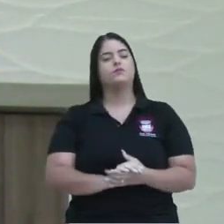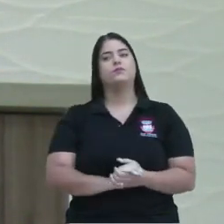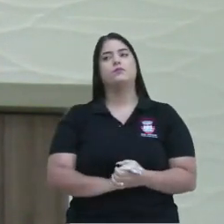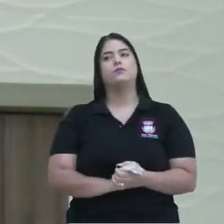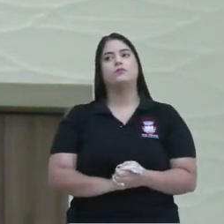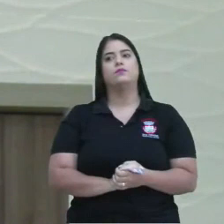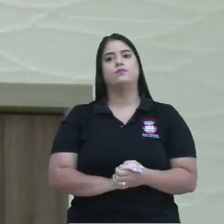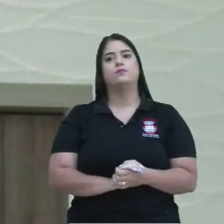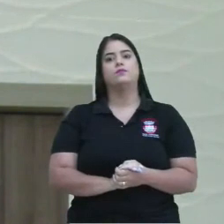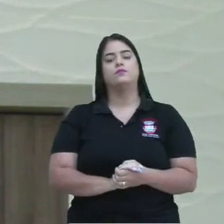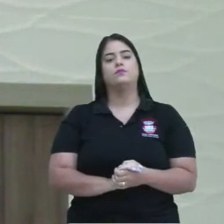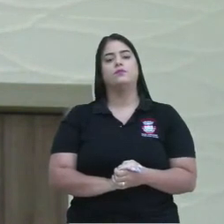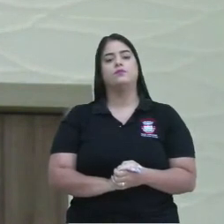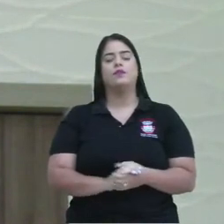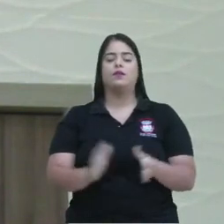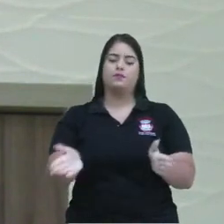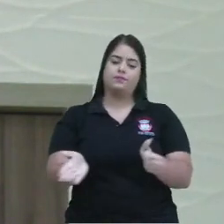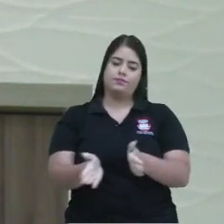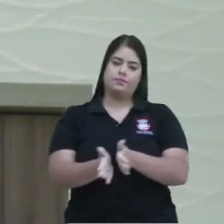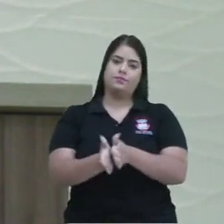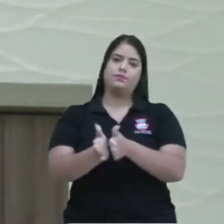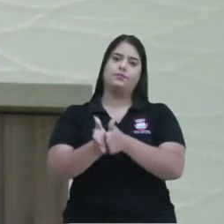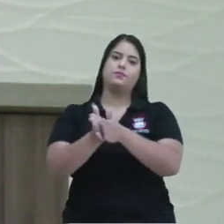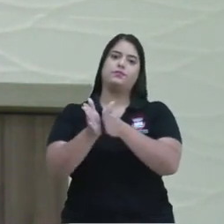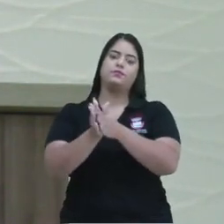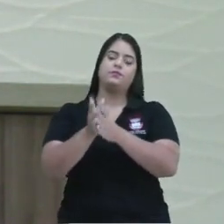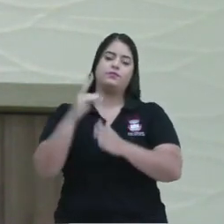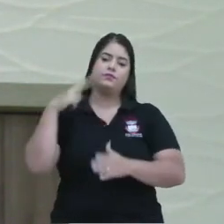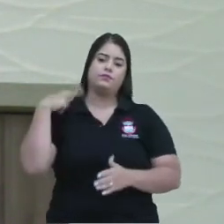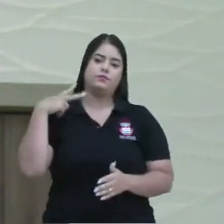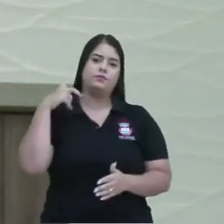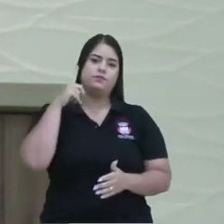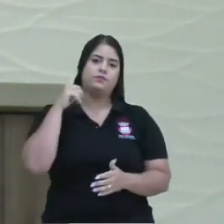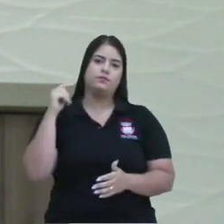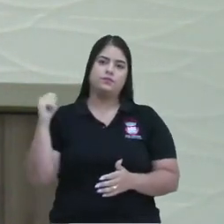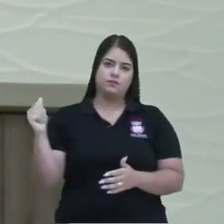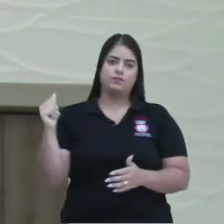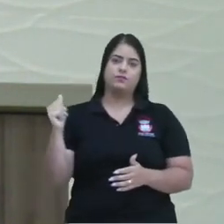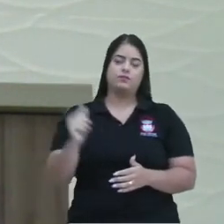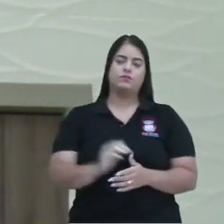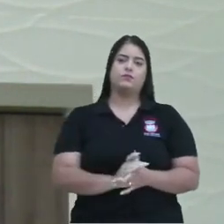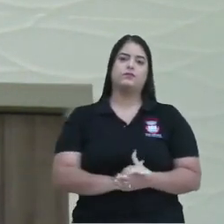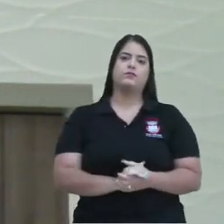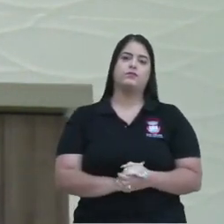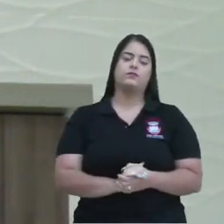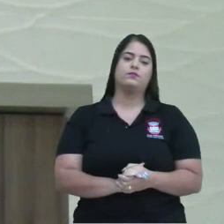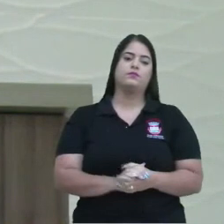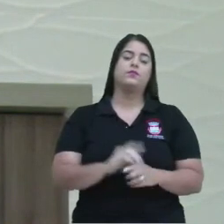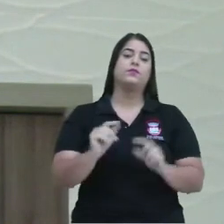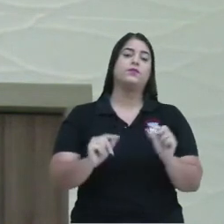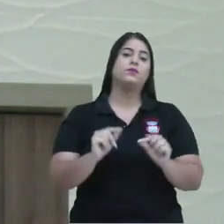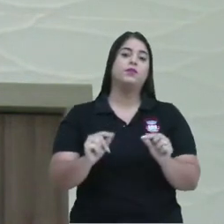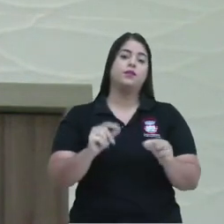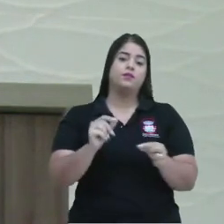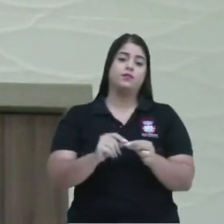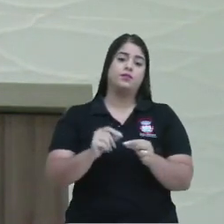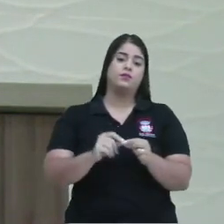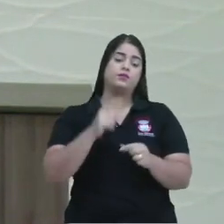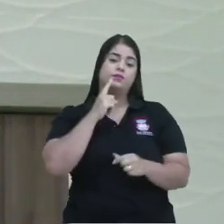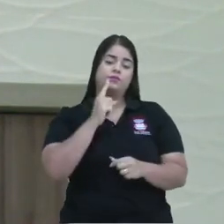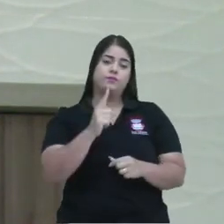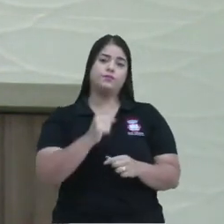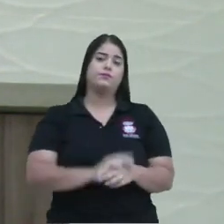Quero de pronto parabenizar o vereador Léo da Ação Social por ter feito essa